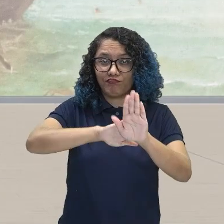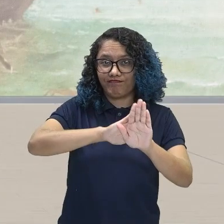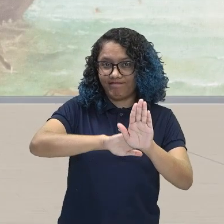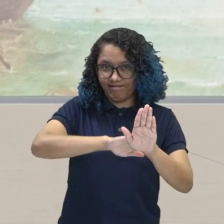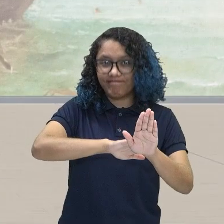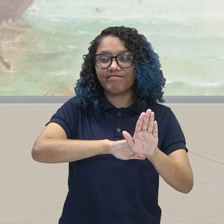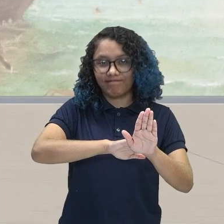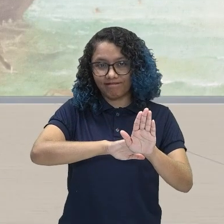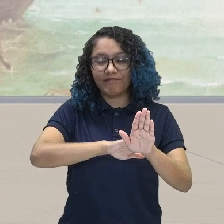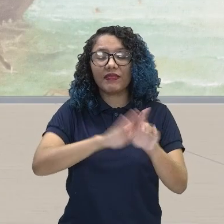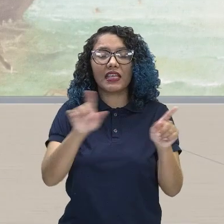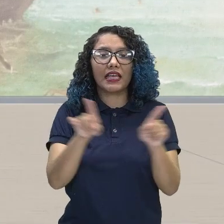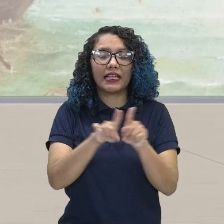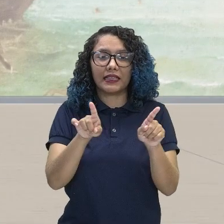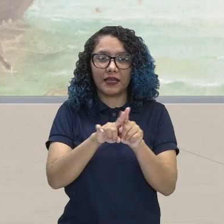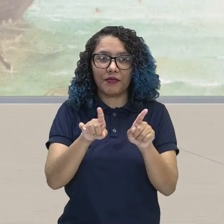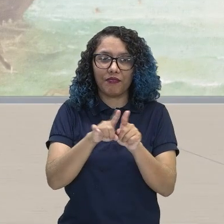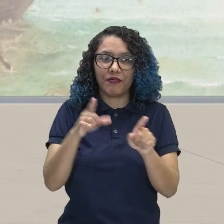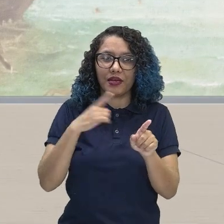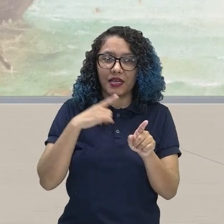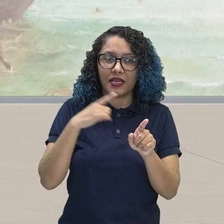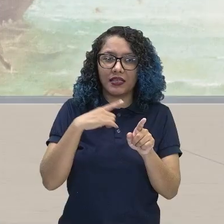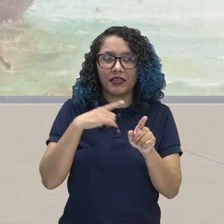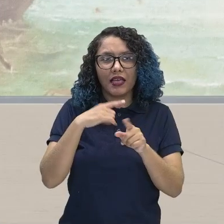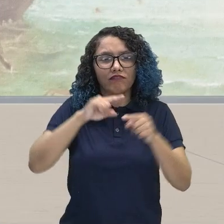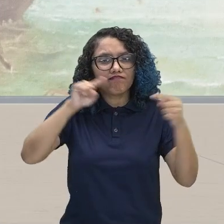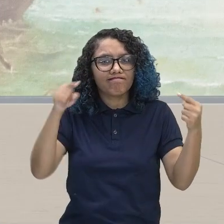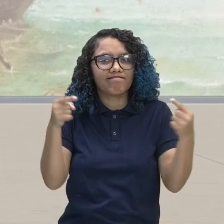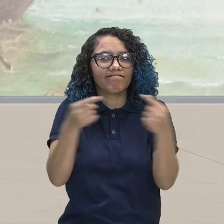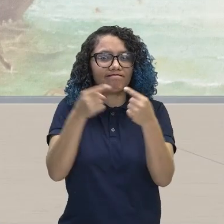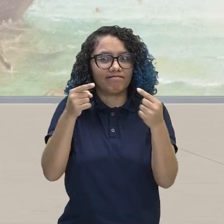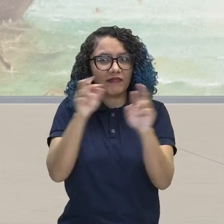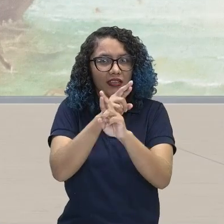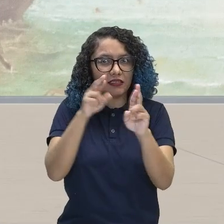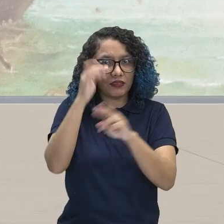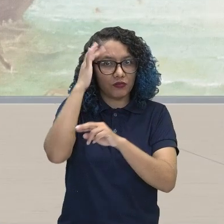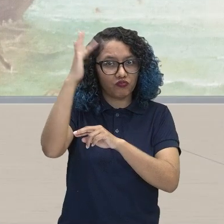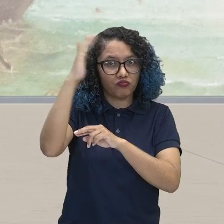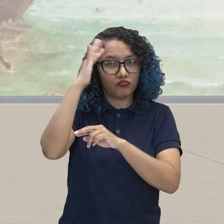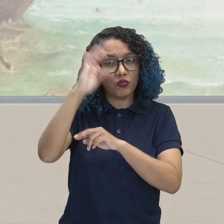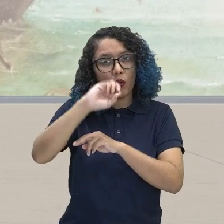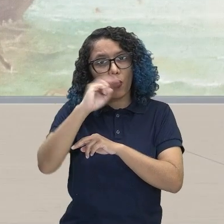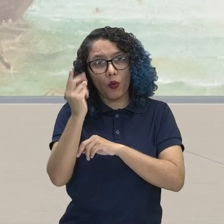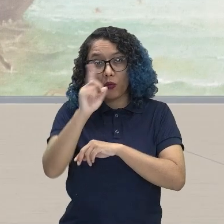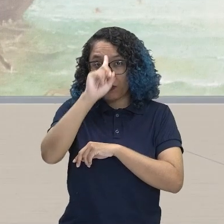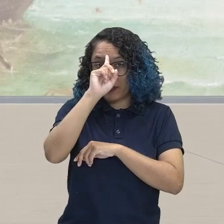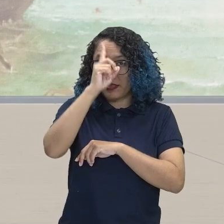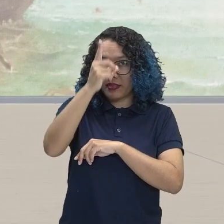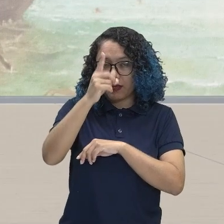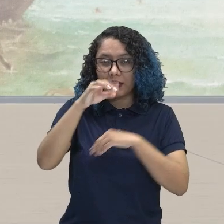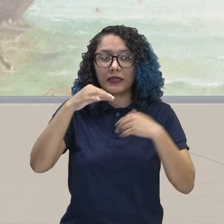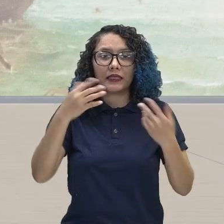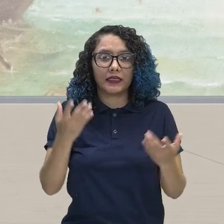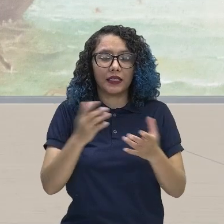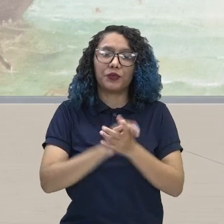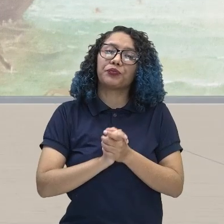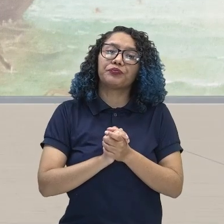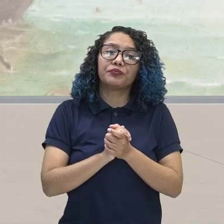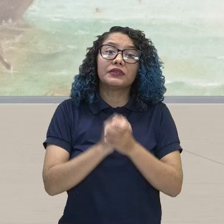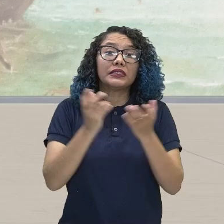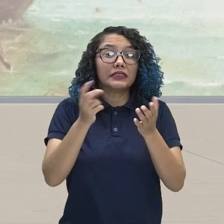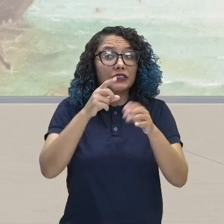e elas estão ligadas também ao pensamento, à ideia. E essas figuras elas estão presentes nos